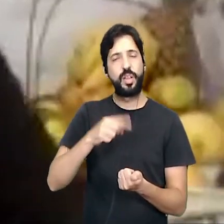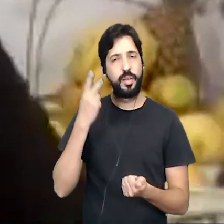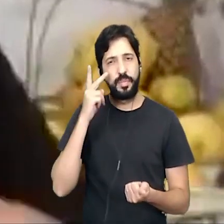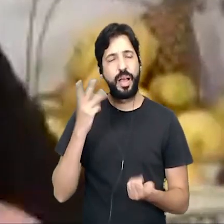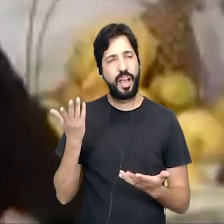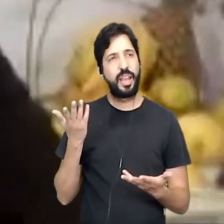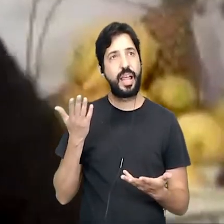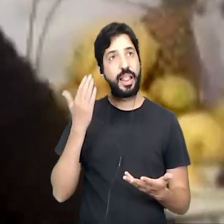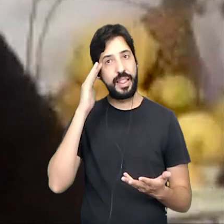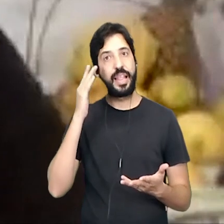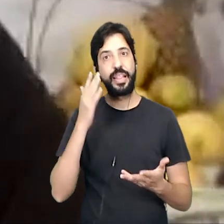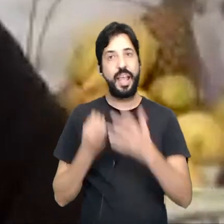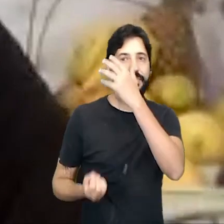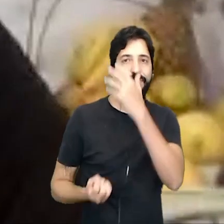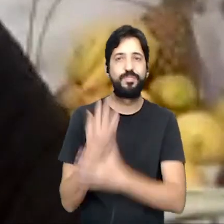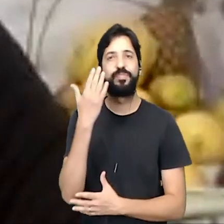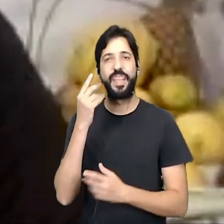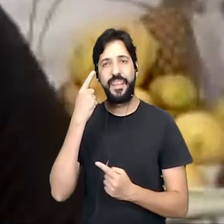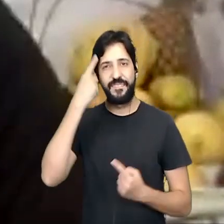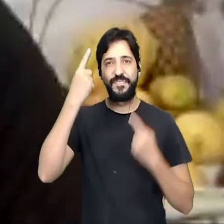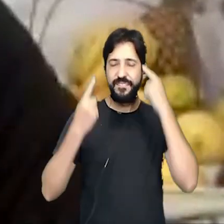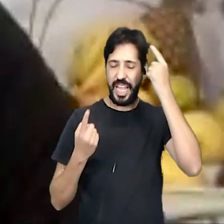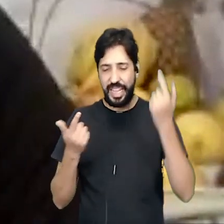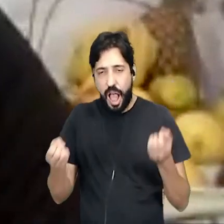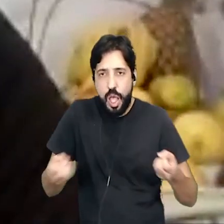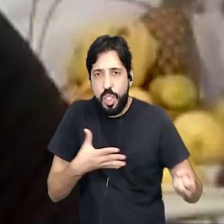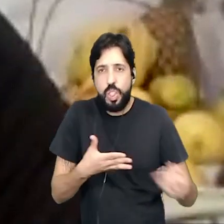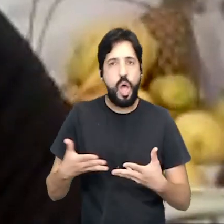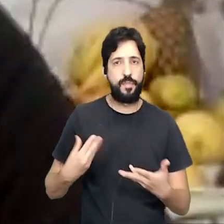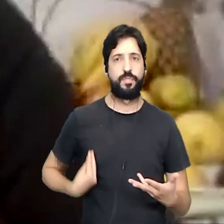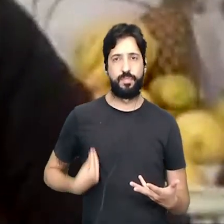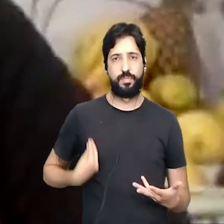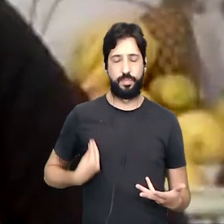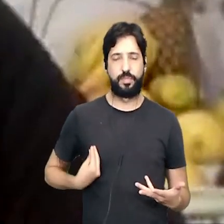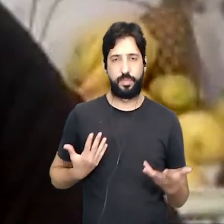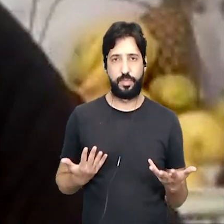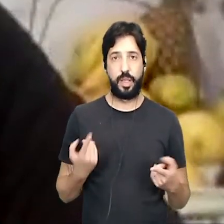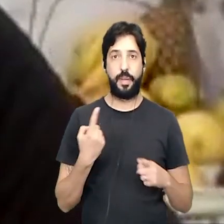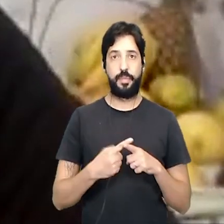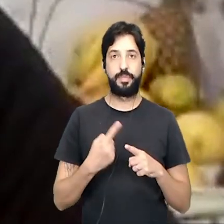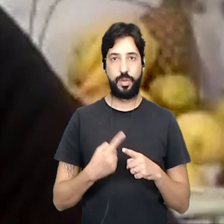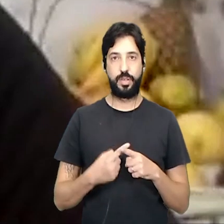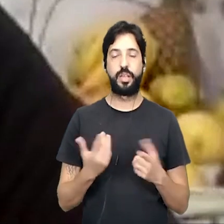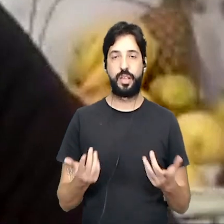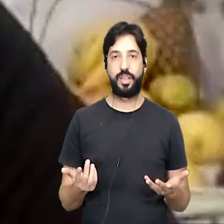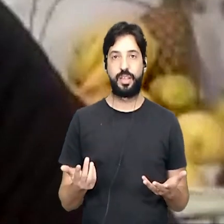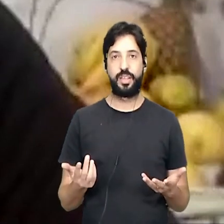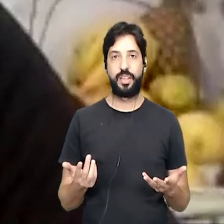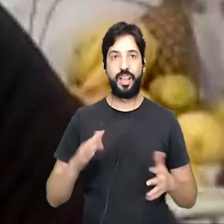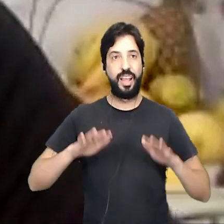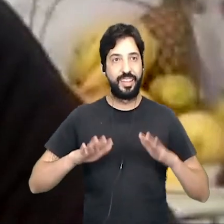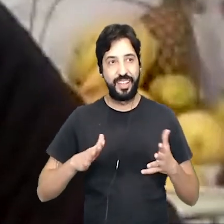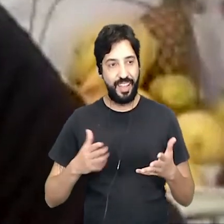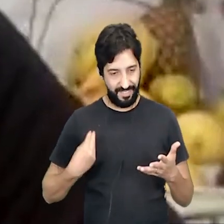do mundo, numa perspectiva mesmo de invenção, né? de reinventar a vida, né? Porque muitas